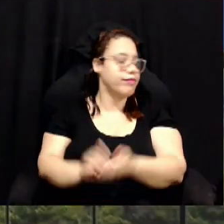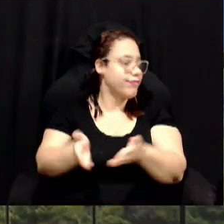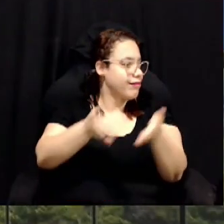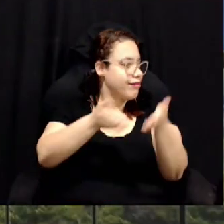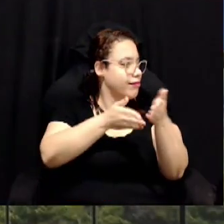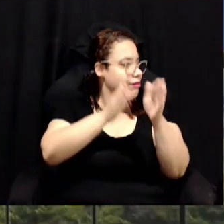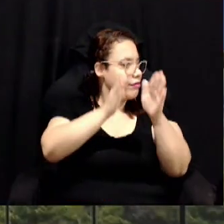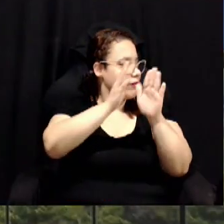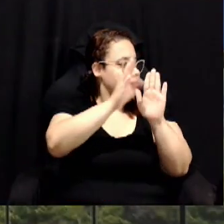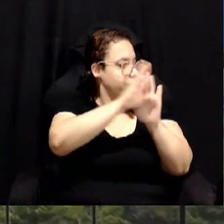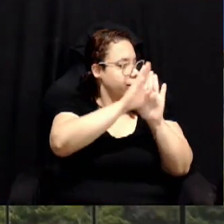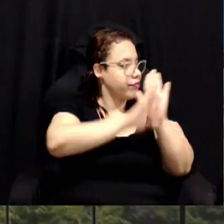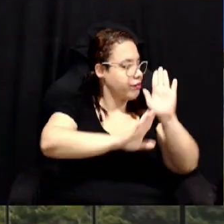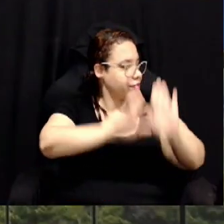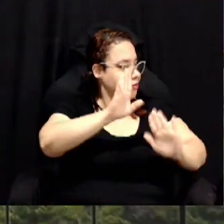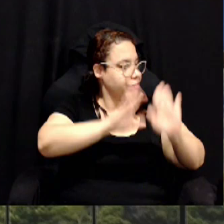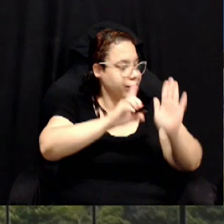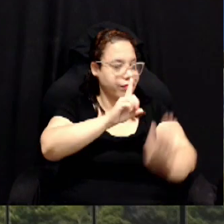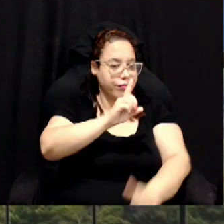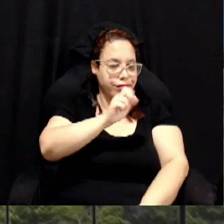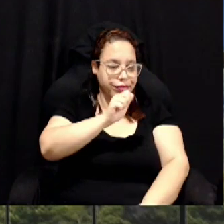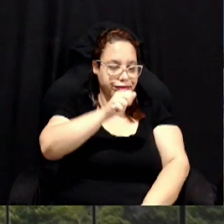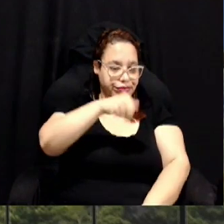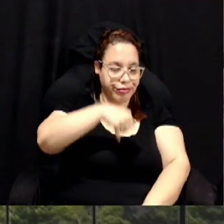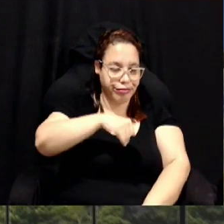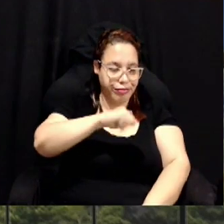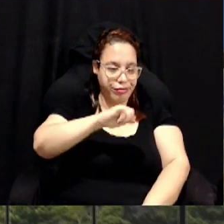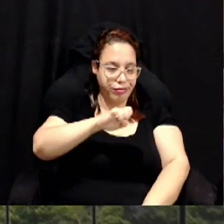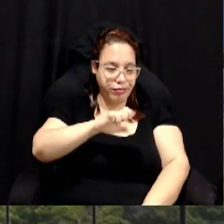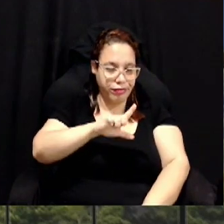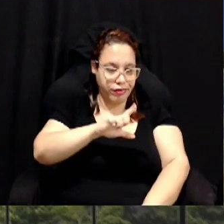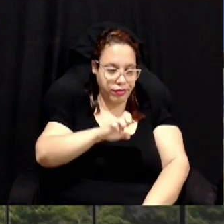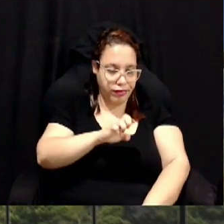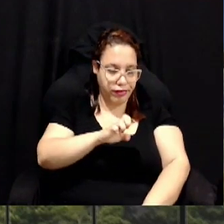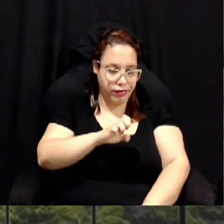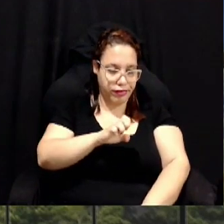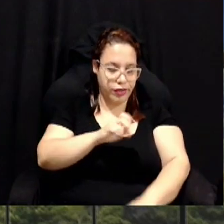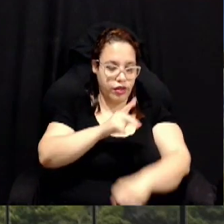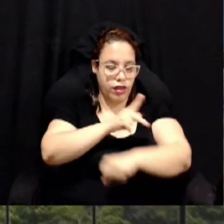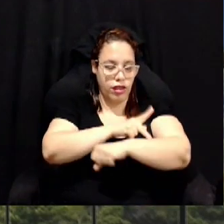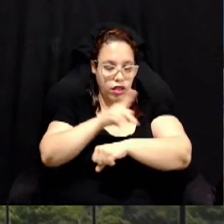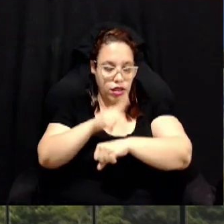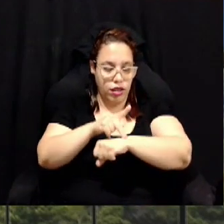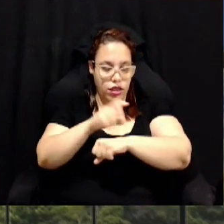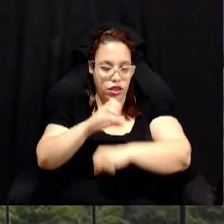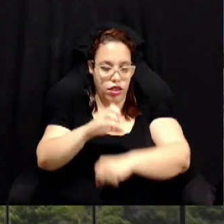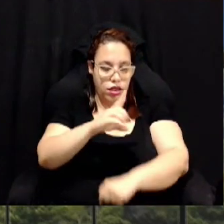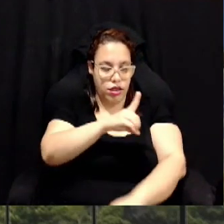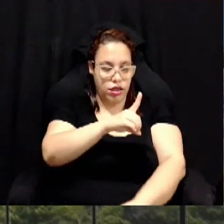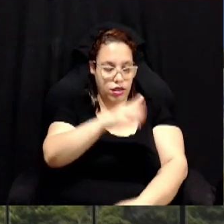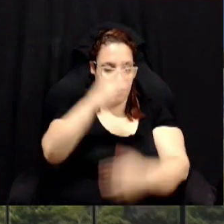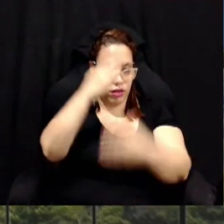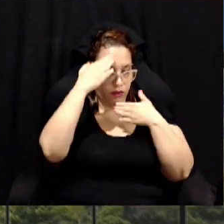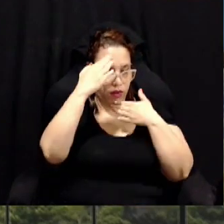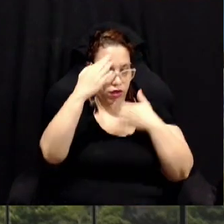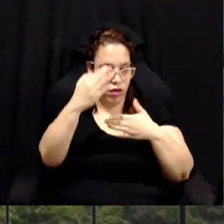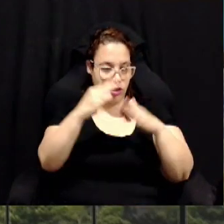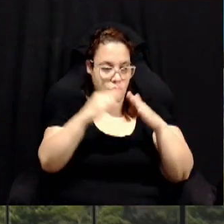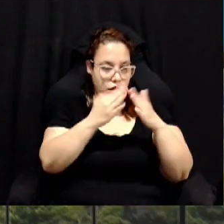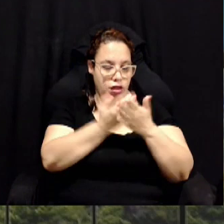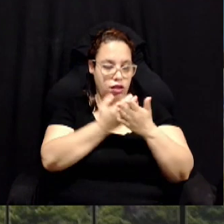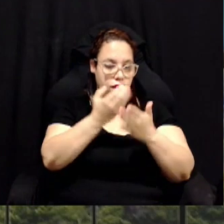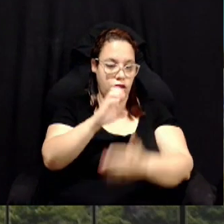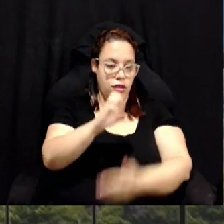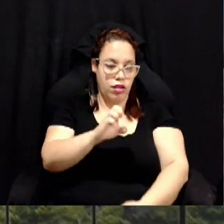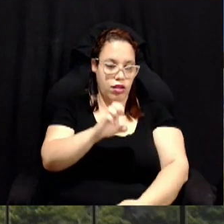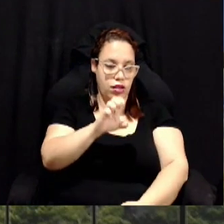Ordem a Daniela Smith Baloni, coordenadora pedagógica da Elicamp, a Escola do Legislativo. Agradeço mais uma vez por ter aceito o convite para